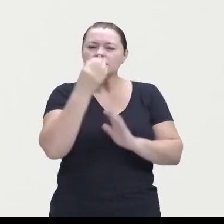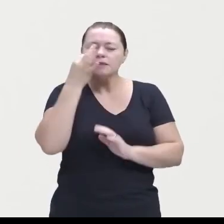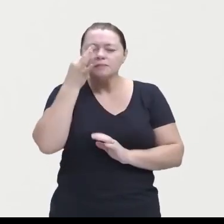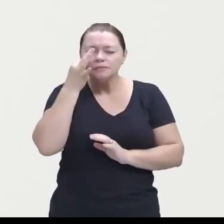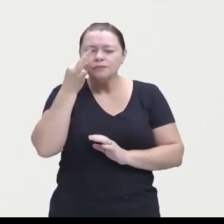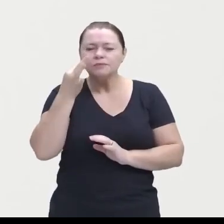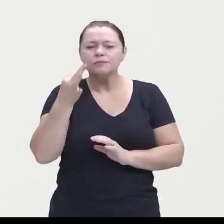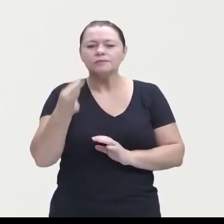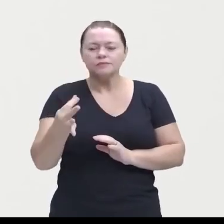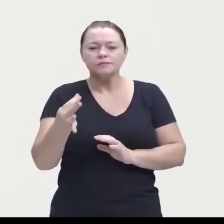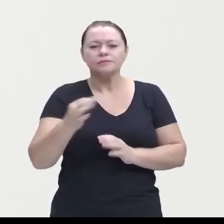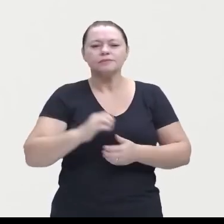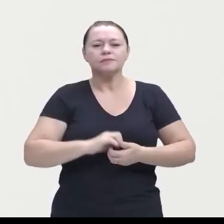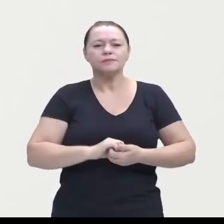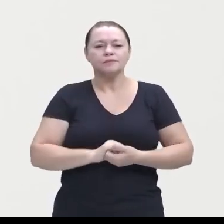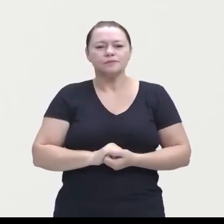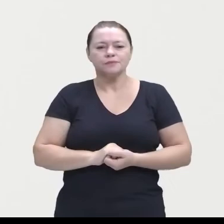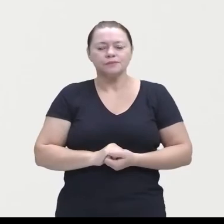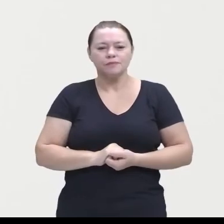formas